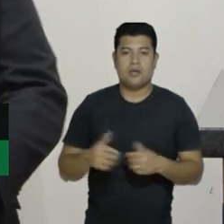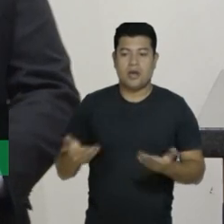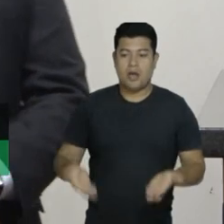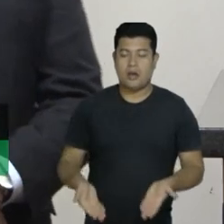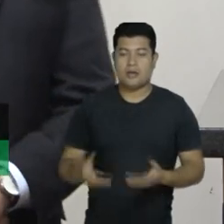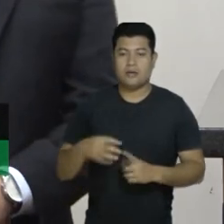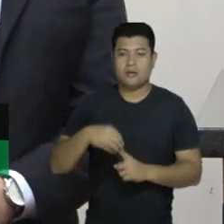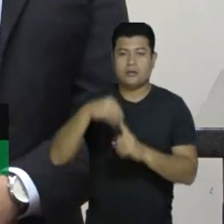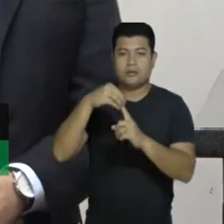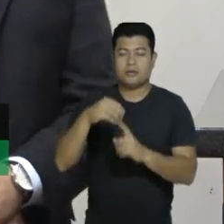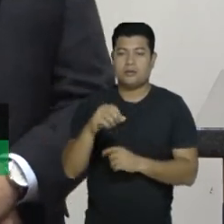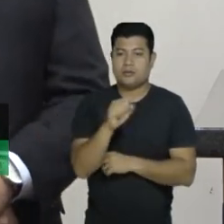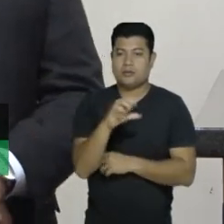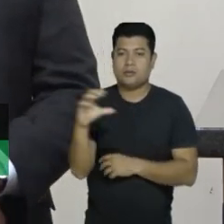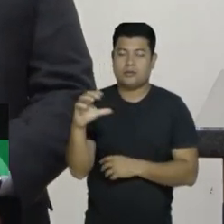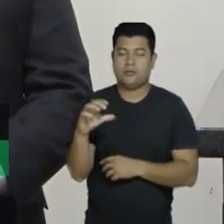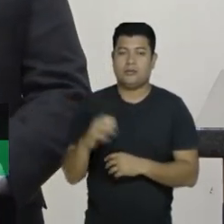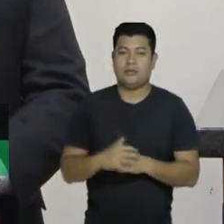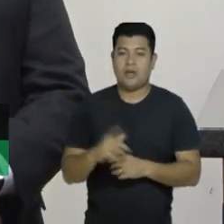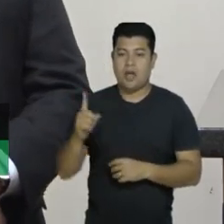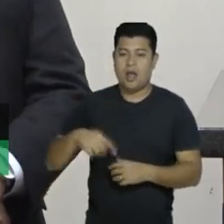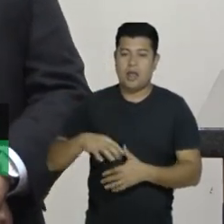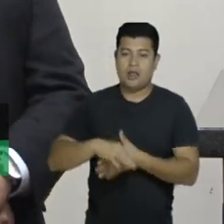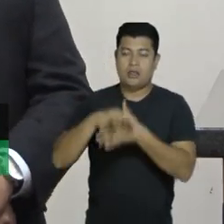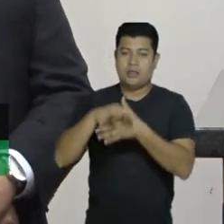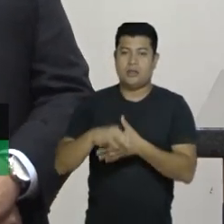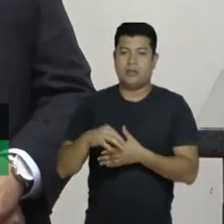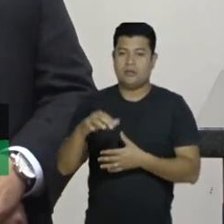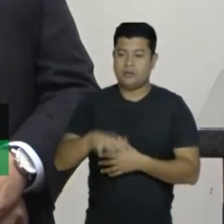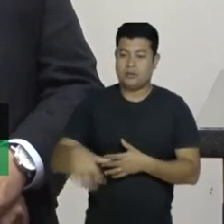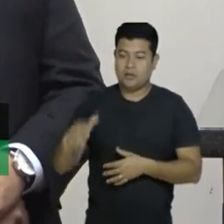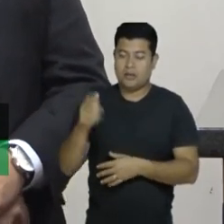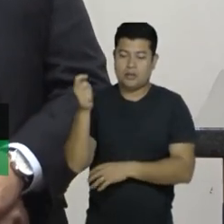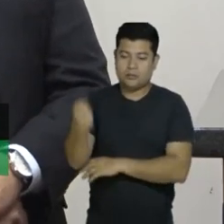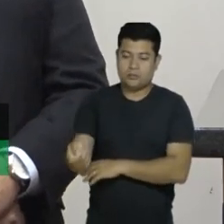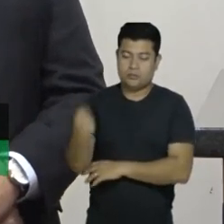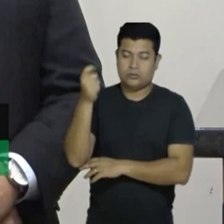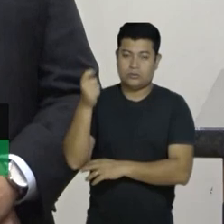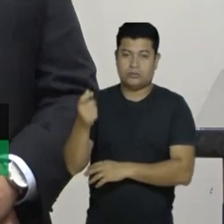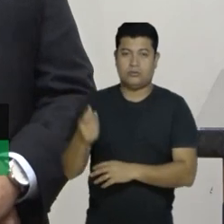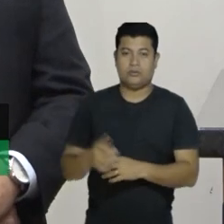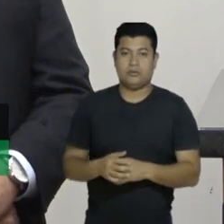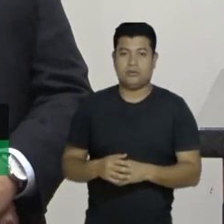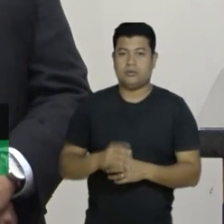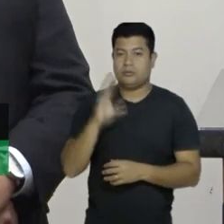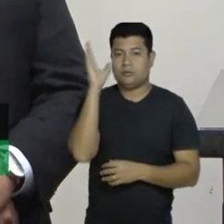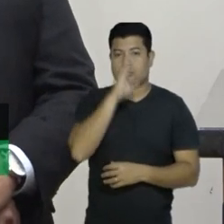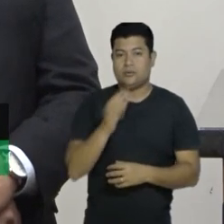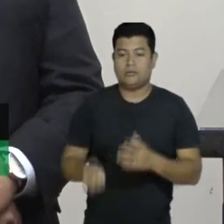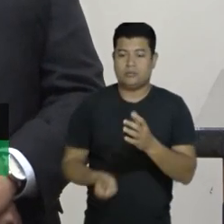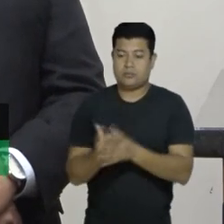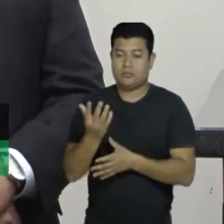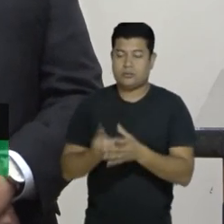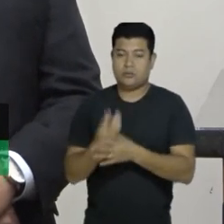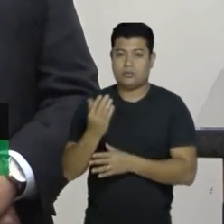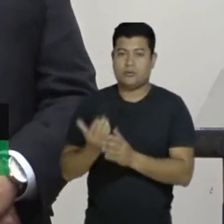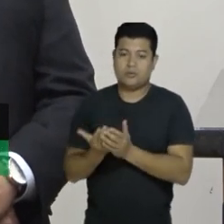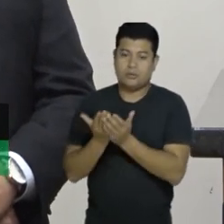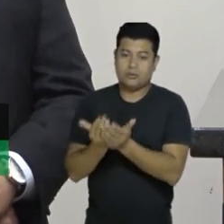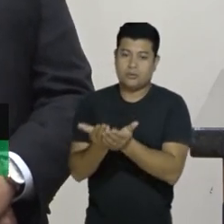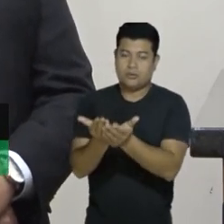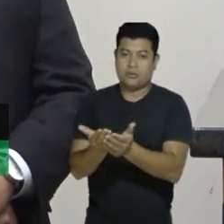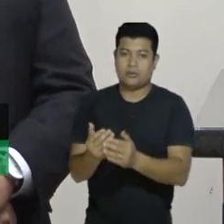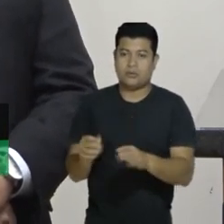verticais. Santa Catarina é líder no setor pesqueiro nacional, é líder na produção de embarcações de esporte e